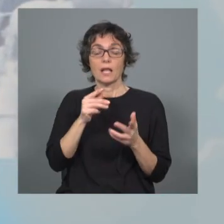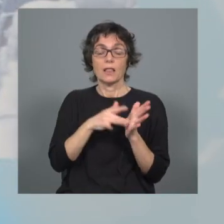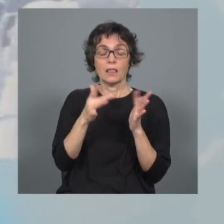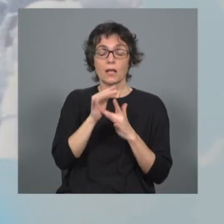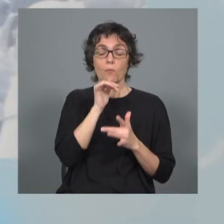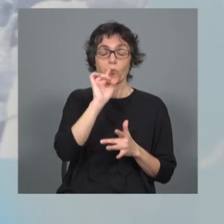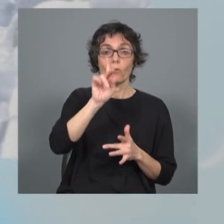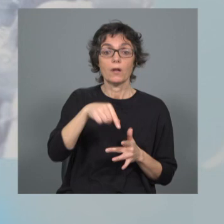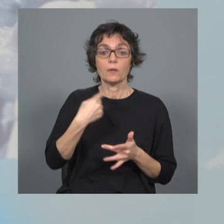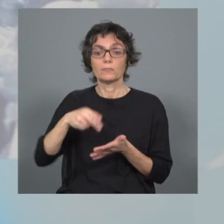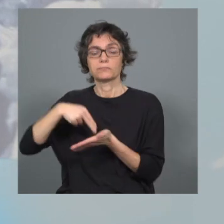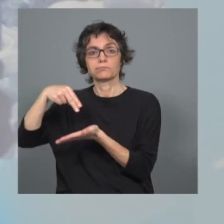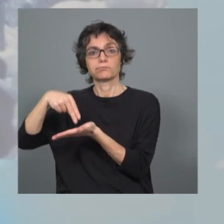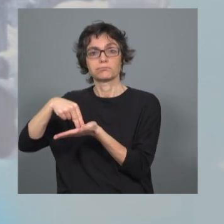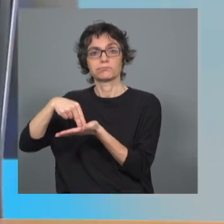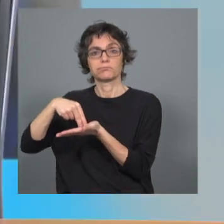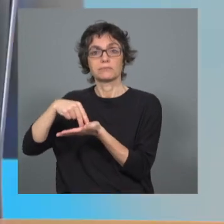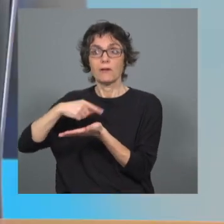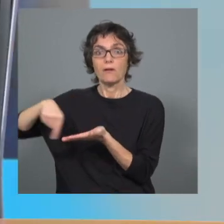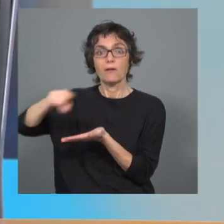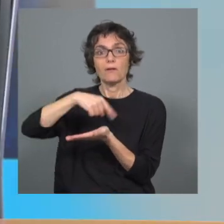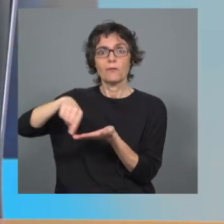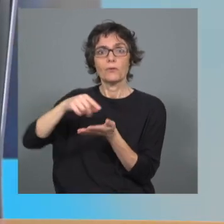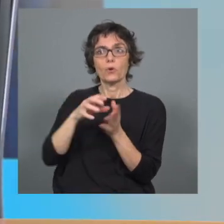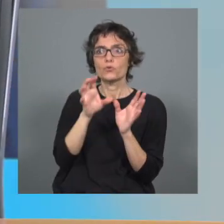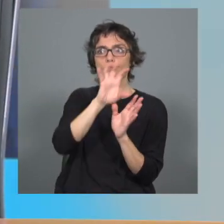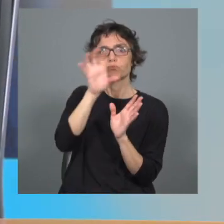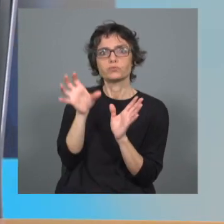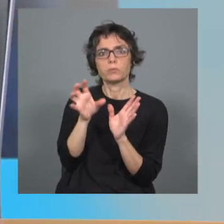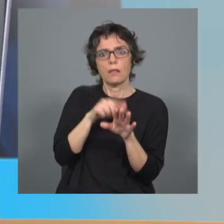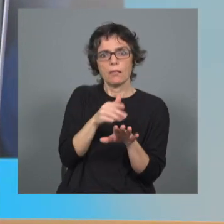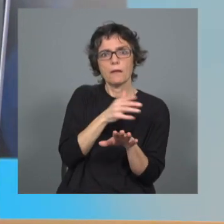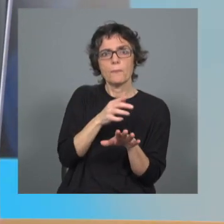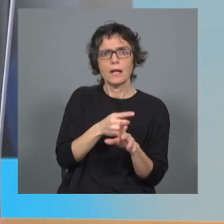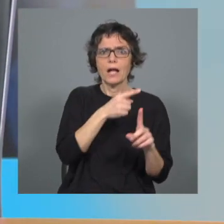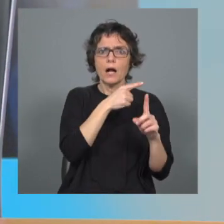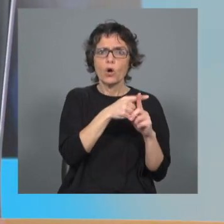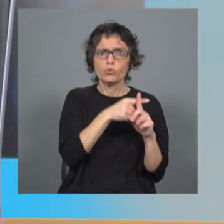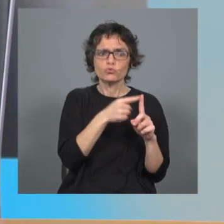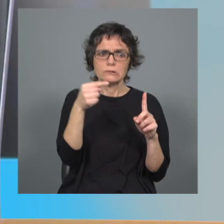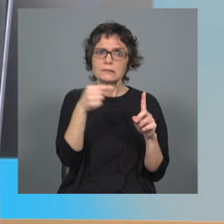à volta da cruz. Sim. É a visita da cruz, é o beijar da cruz, é a visita da cruz.